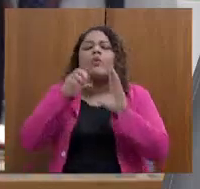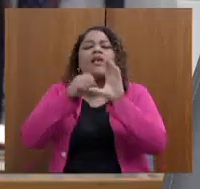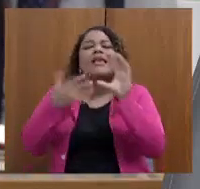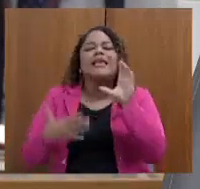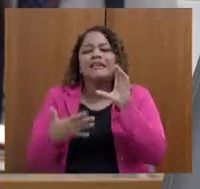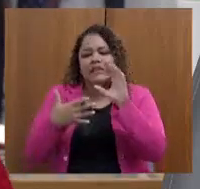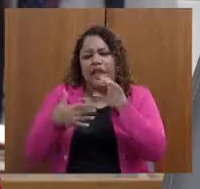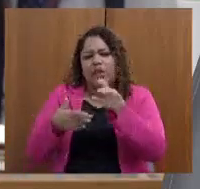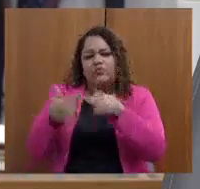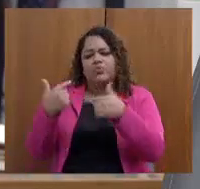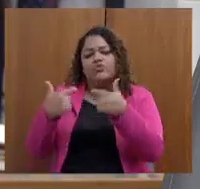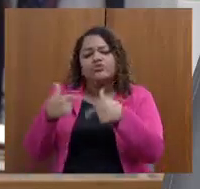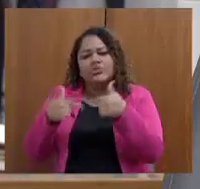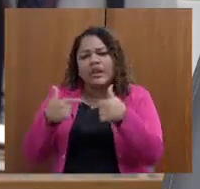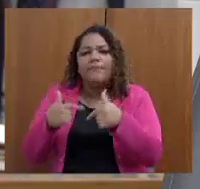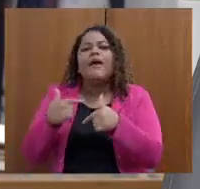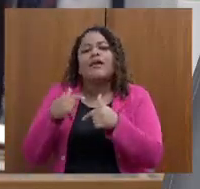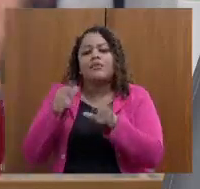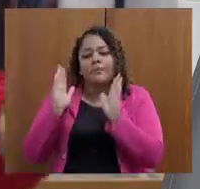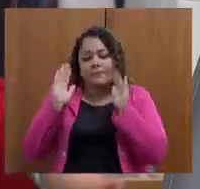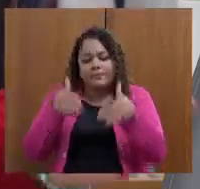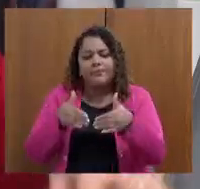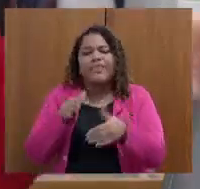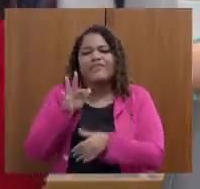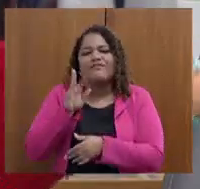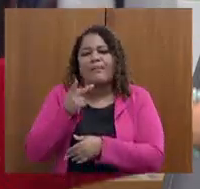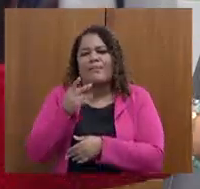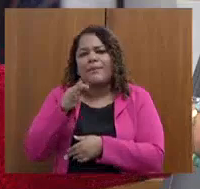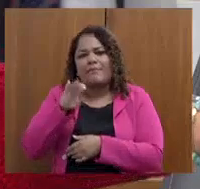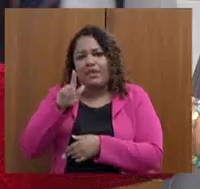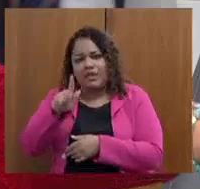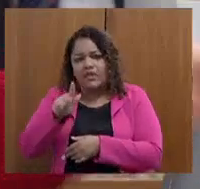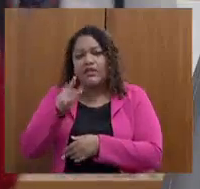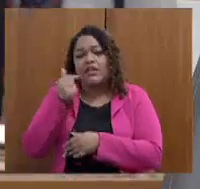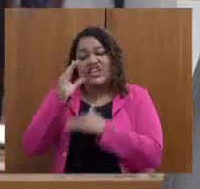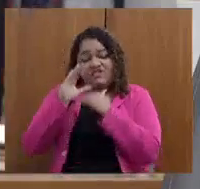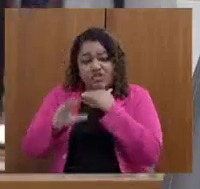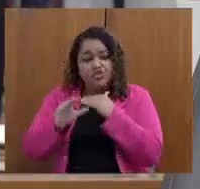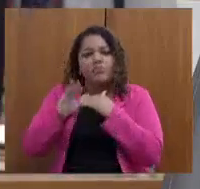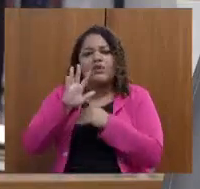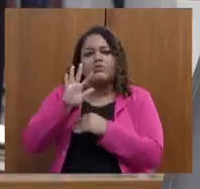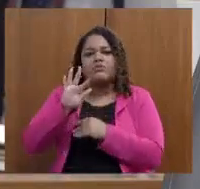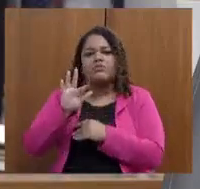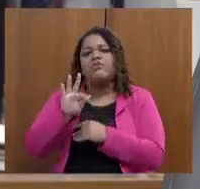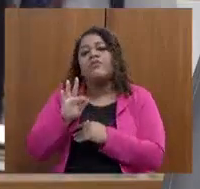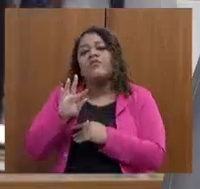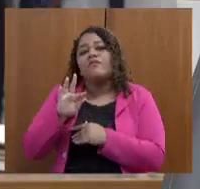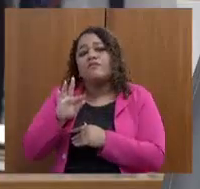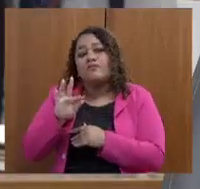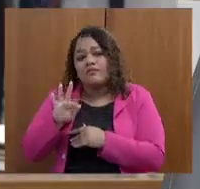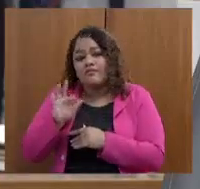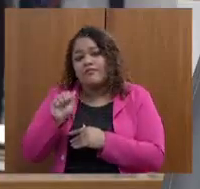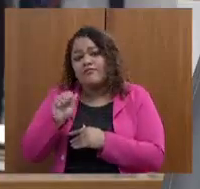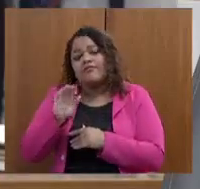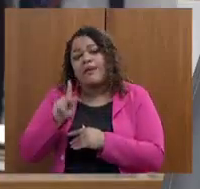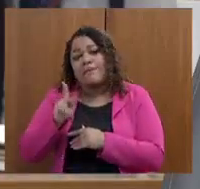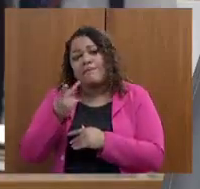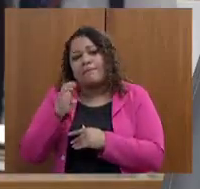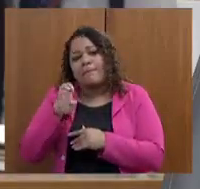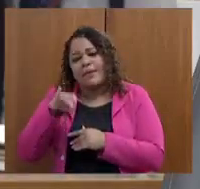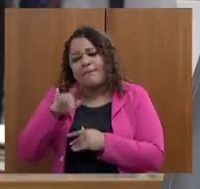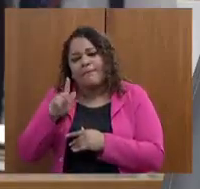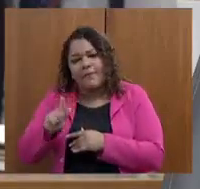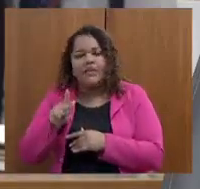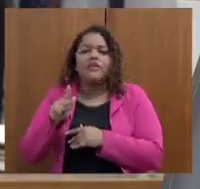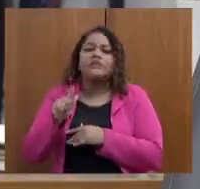isso preocupa sim e há um prejuízo Se você deixar para empenhar e para executar muita coisa num único período do ano novembro dezembro não sei